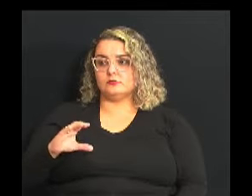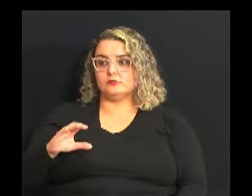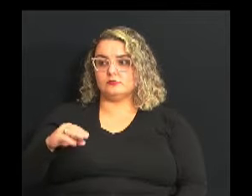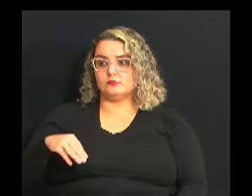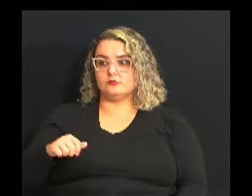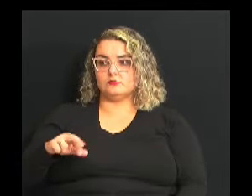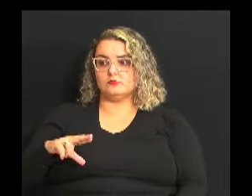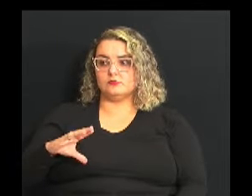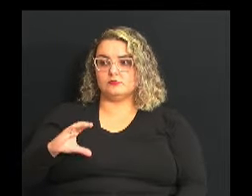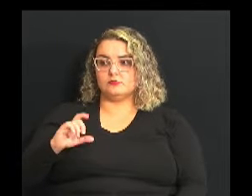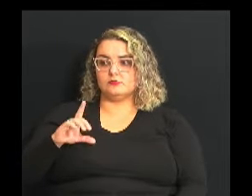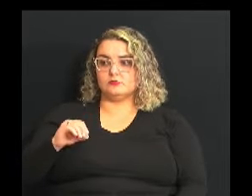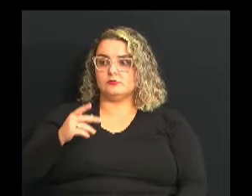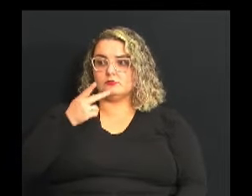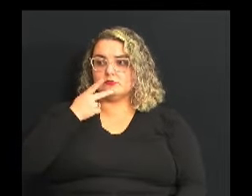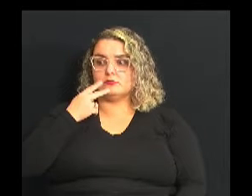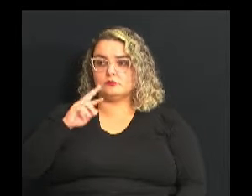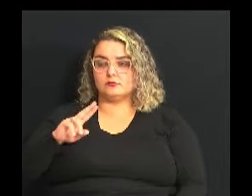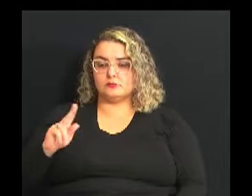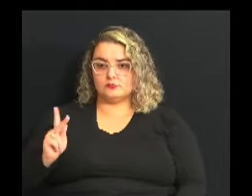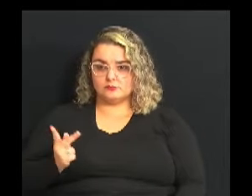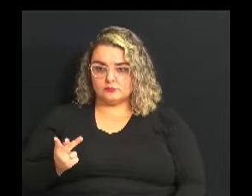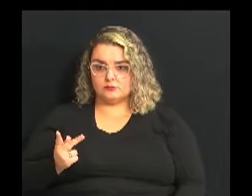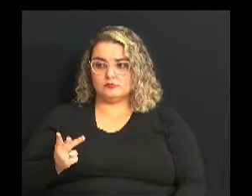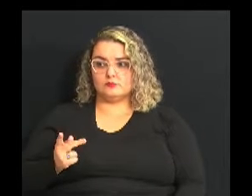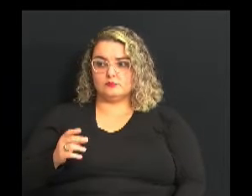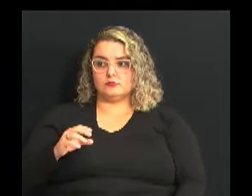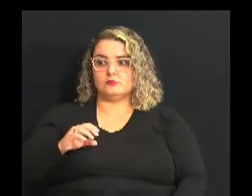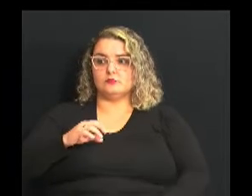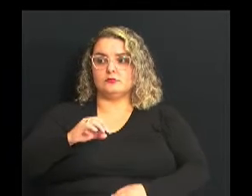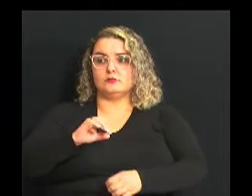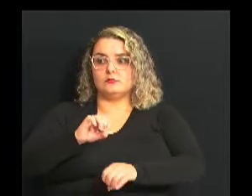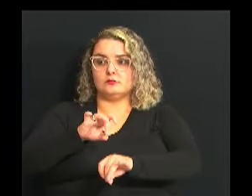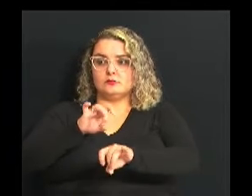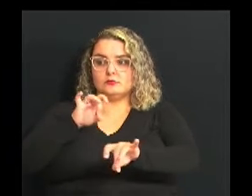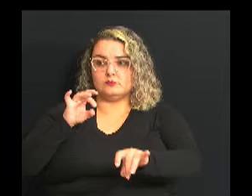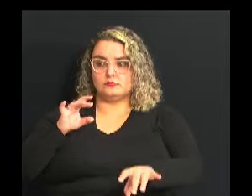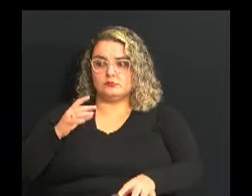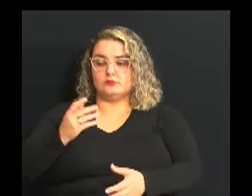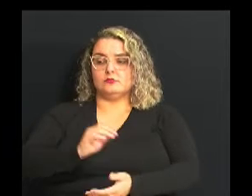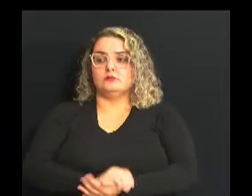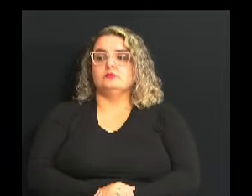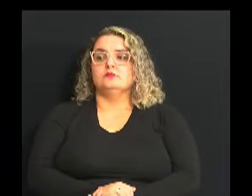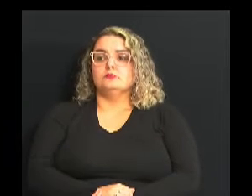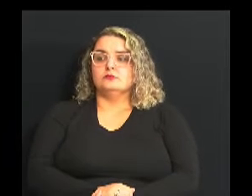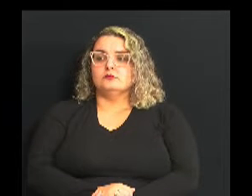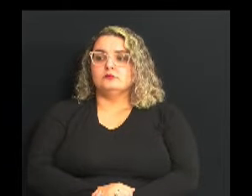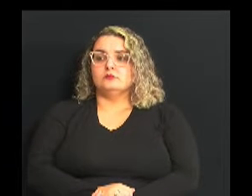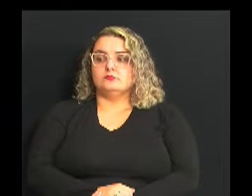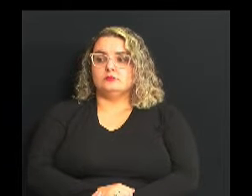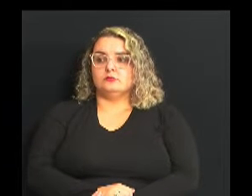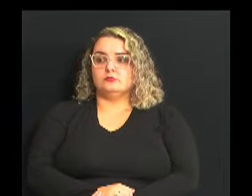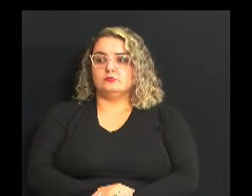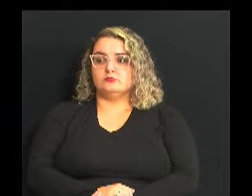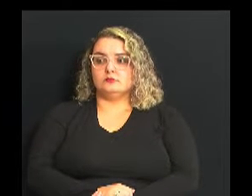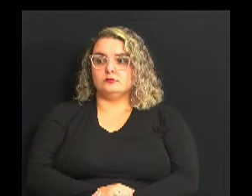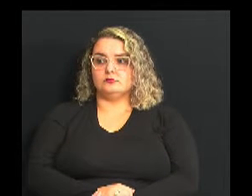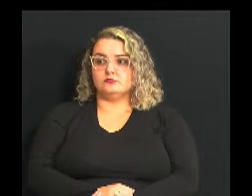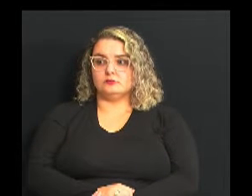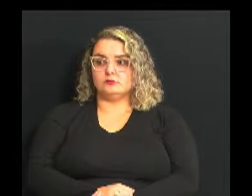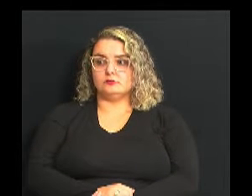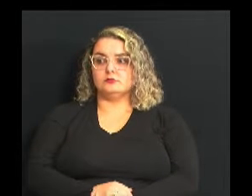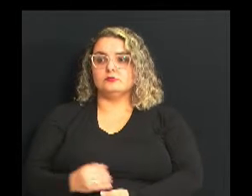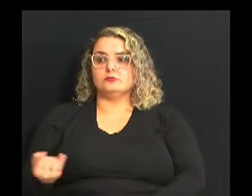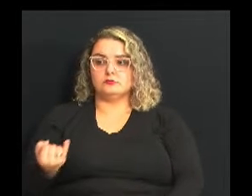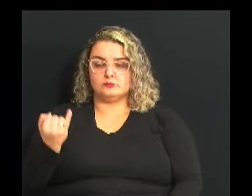Online, que é um processo, vamos dizer assim, tanto caro, né, para nós no